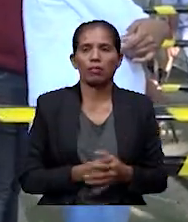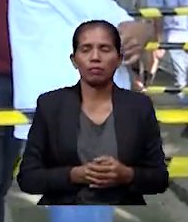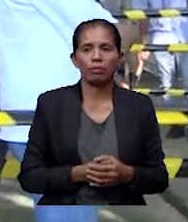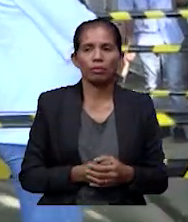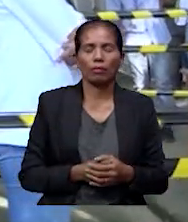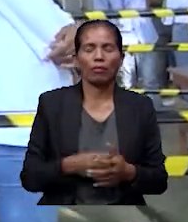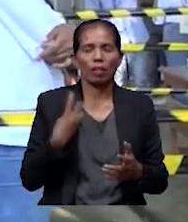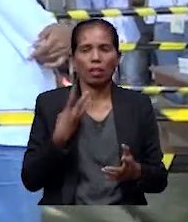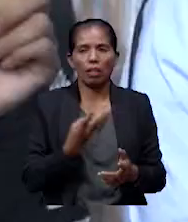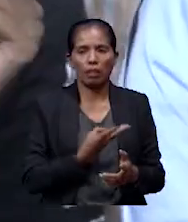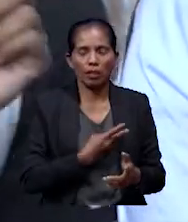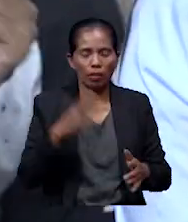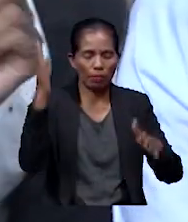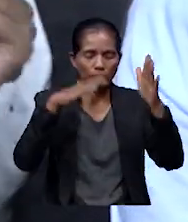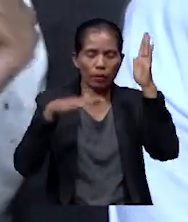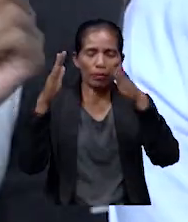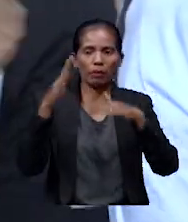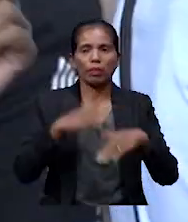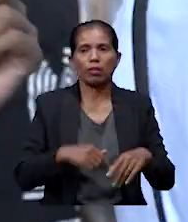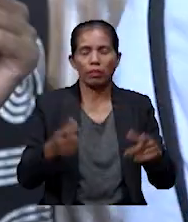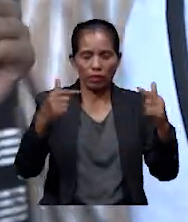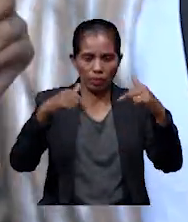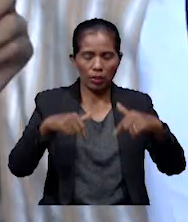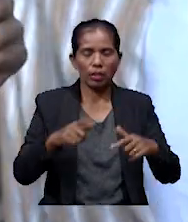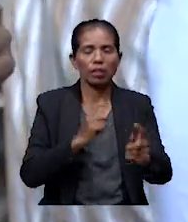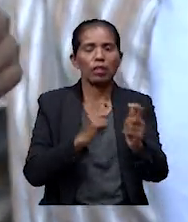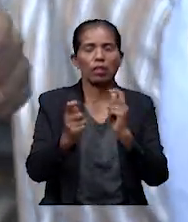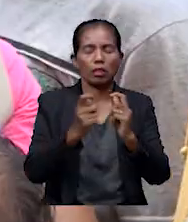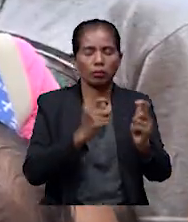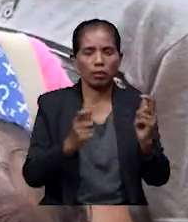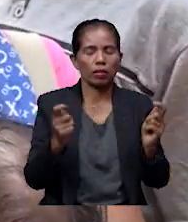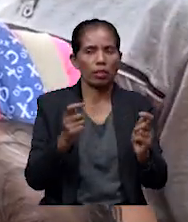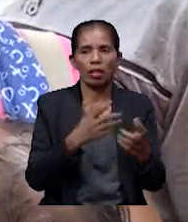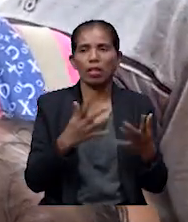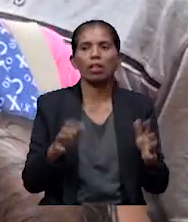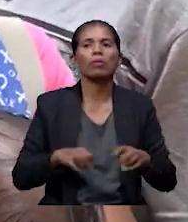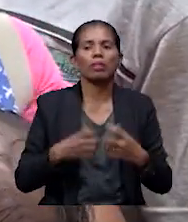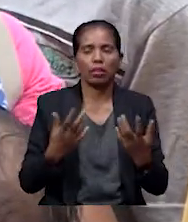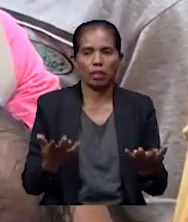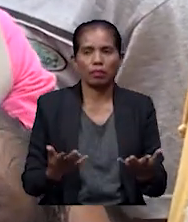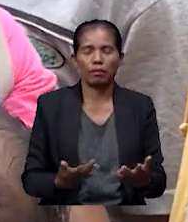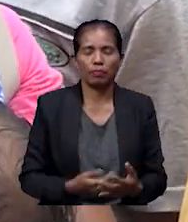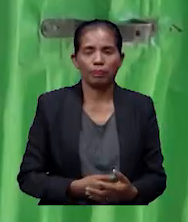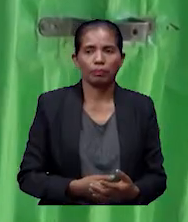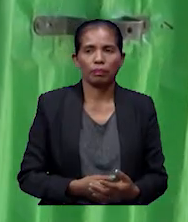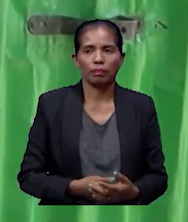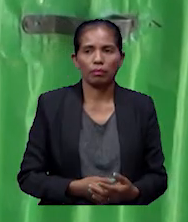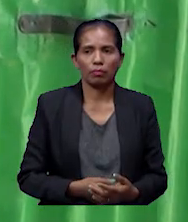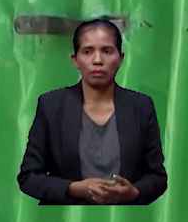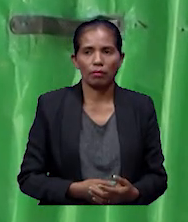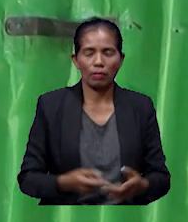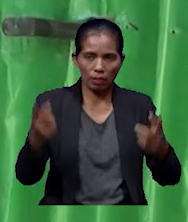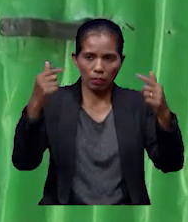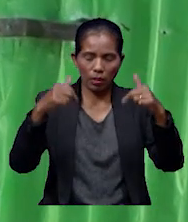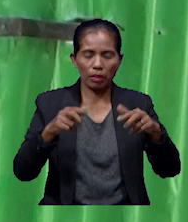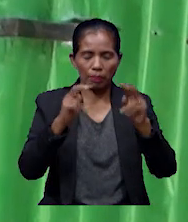mus agora problema mak ida fila main transporte lah ya, transporte umum lah ya, ni yang insa. Kira bah main mus presija osan